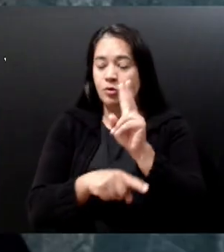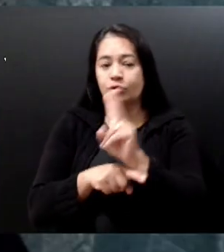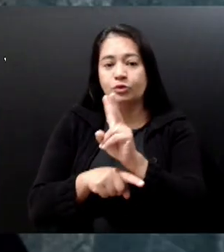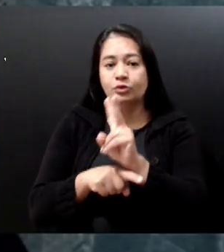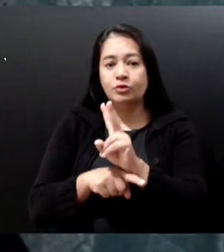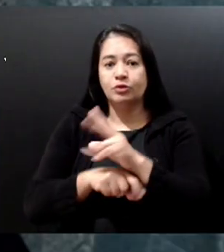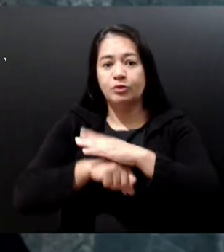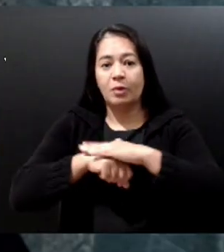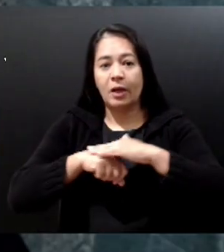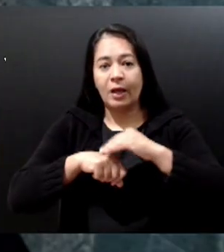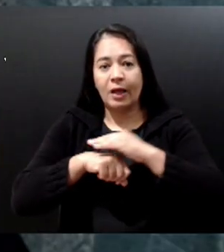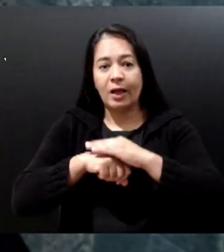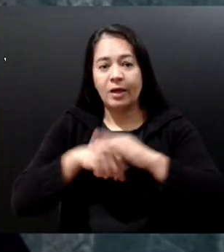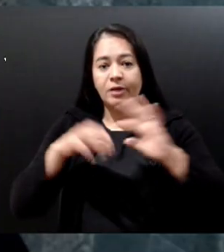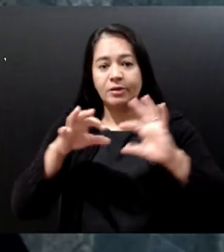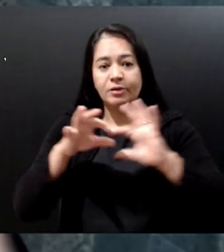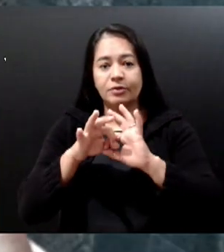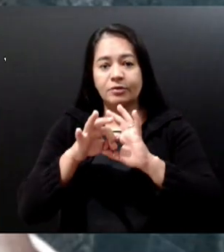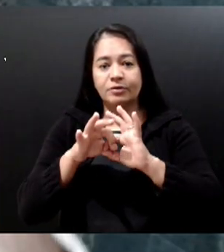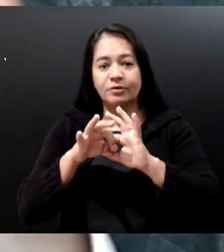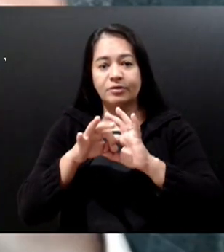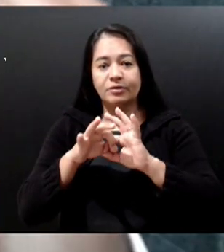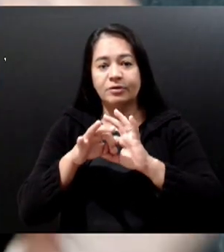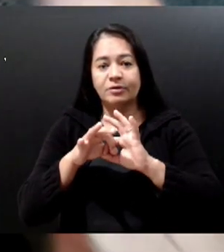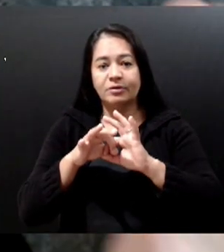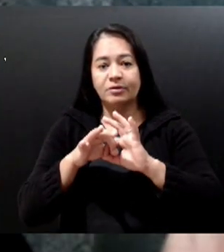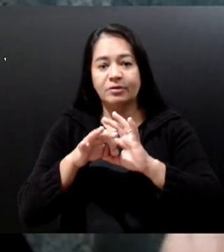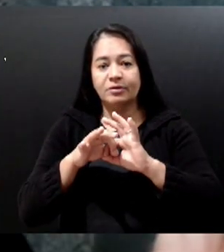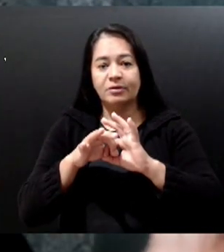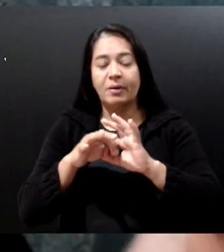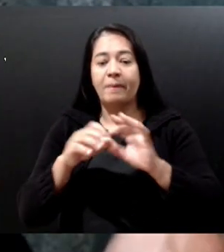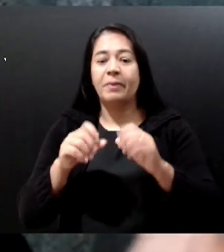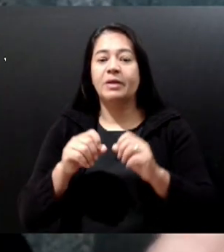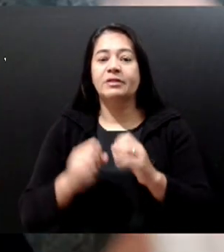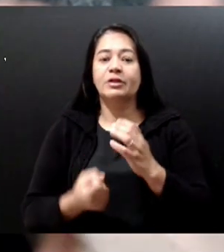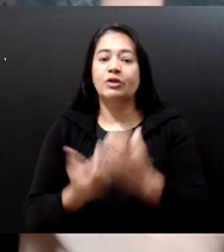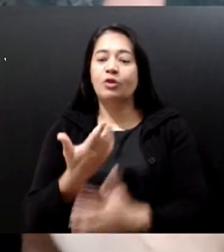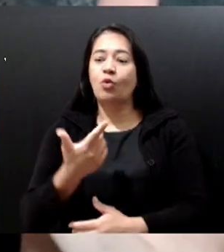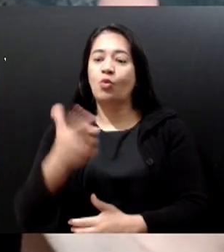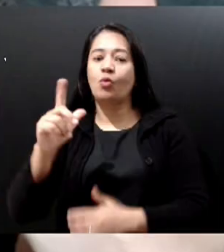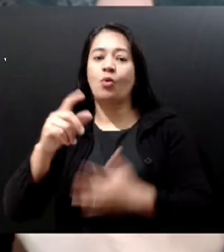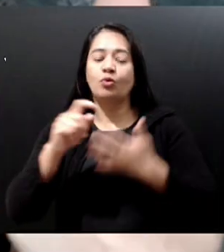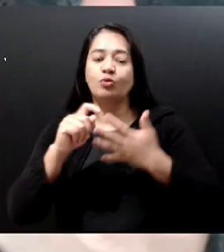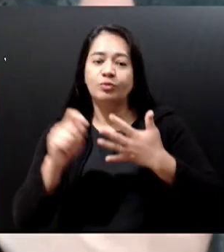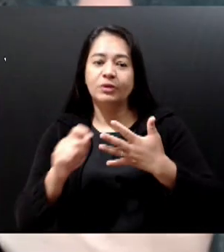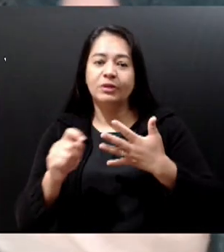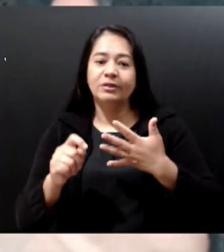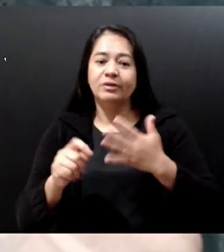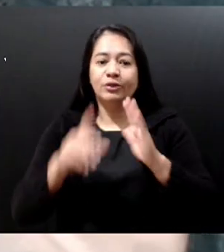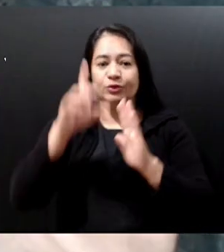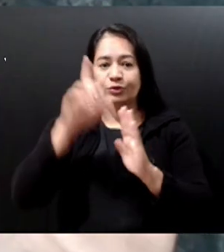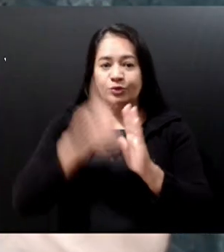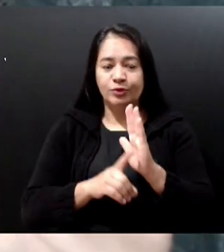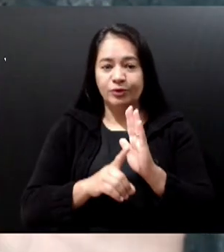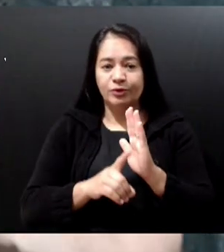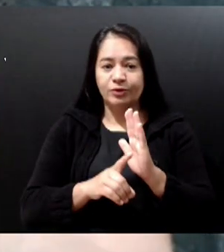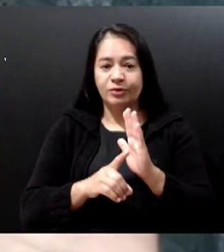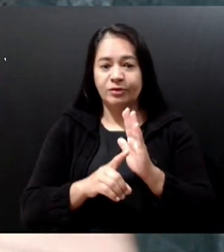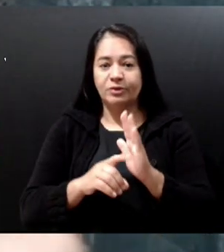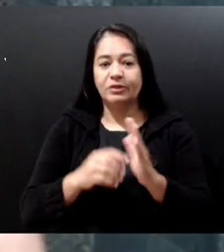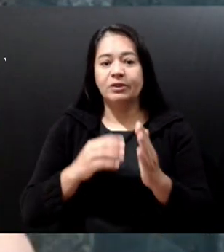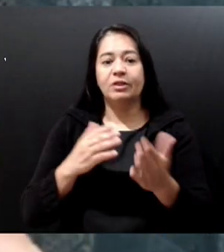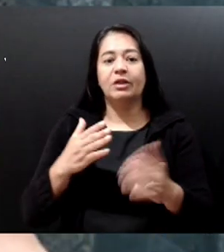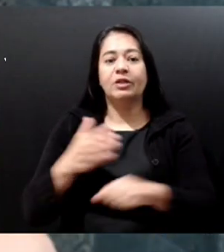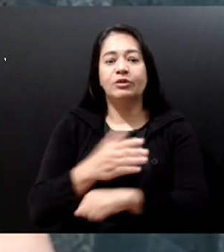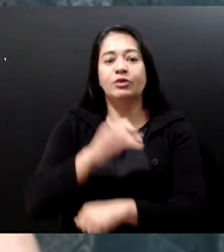não está na lei, no direito previdenciário, deu entrada no INSS, foi negado, e a Justiça entendeu que,